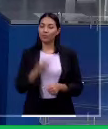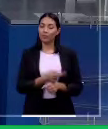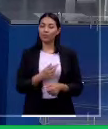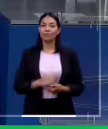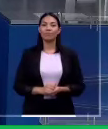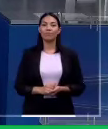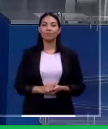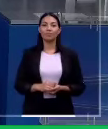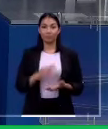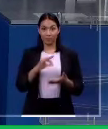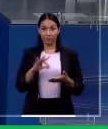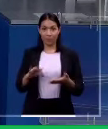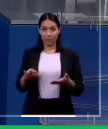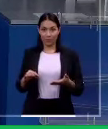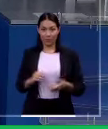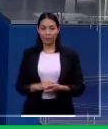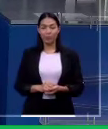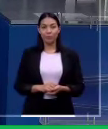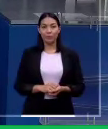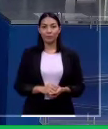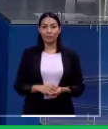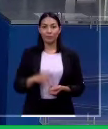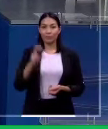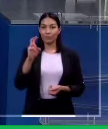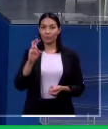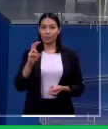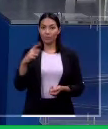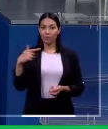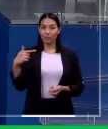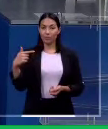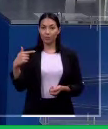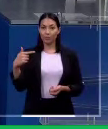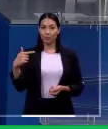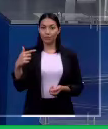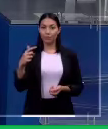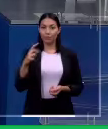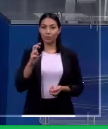R$2.500.000. Vamos conferir, são eles: 57,